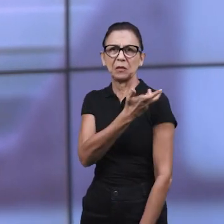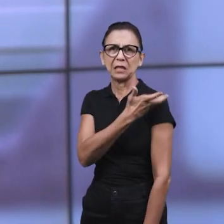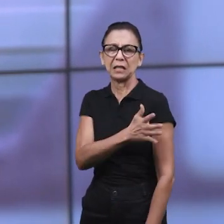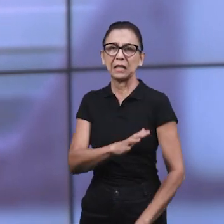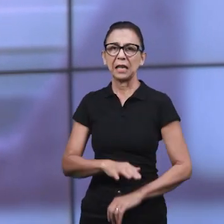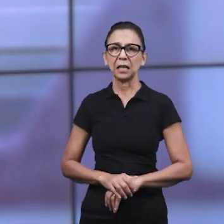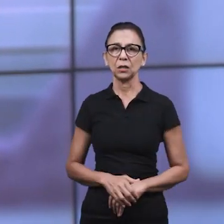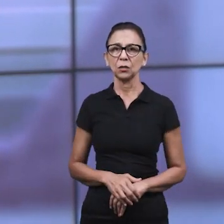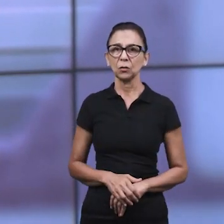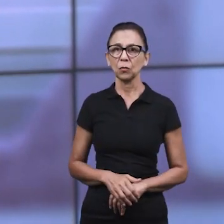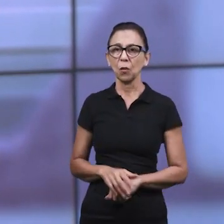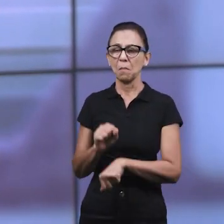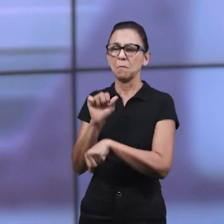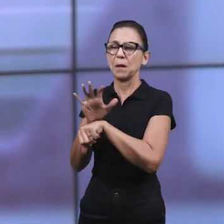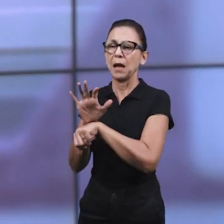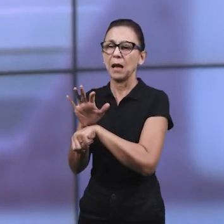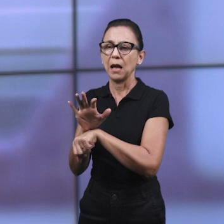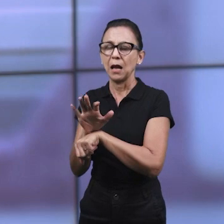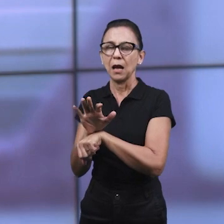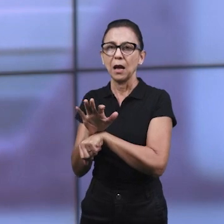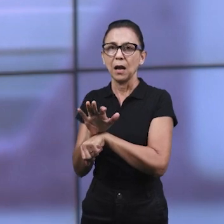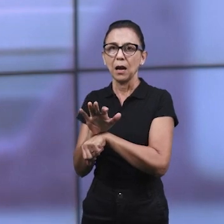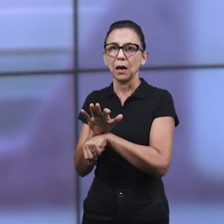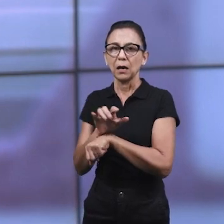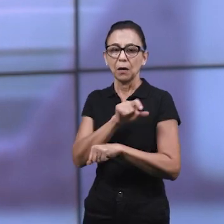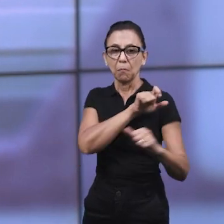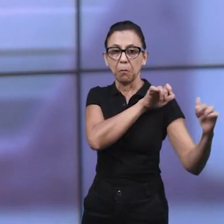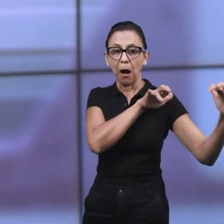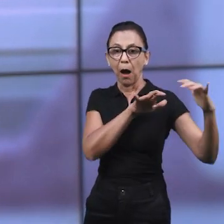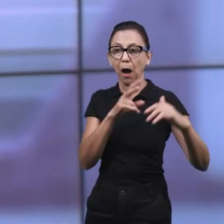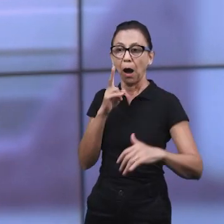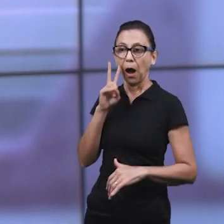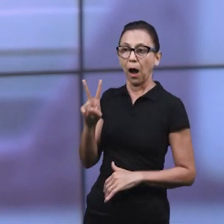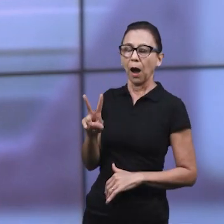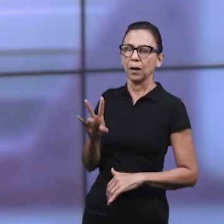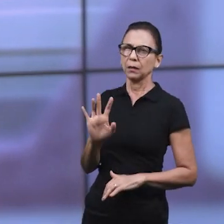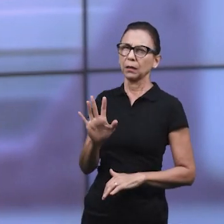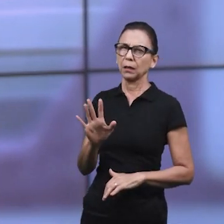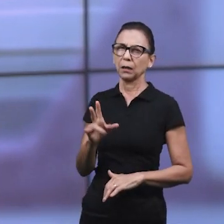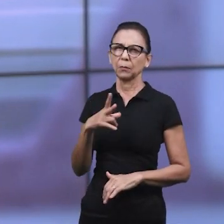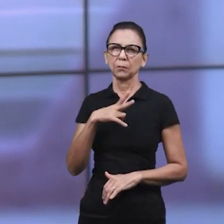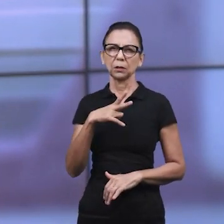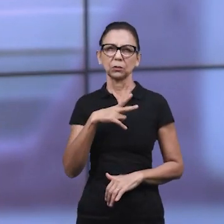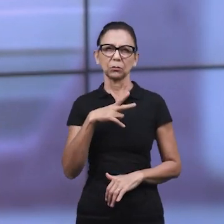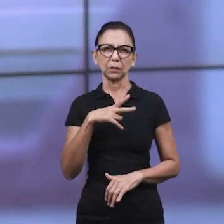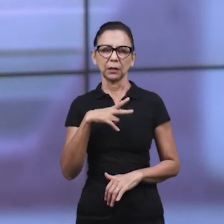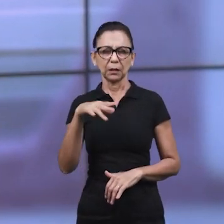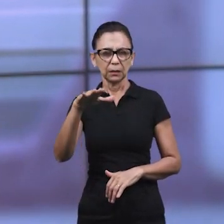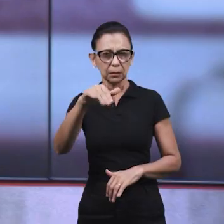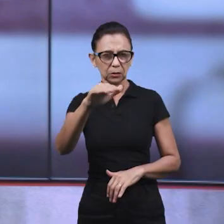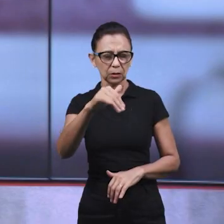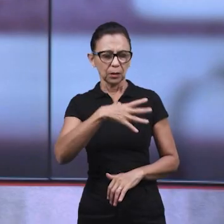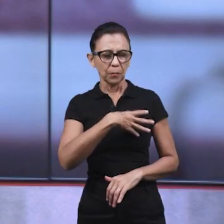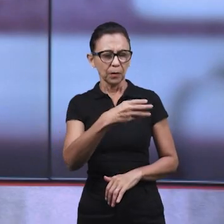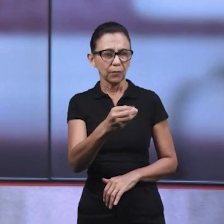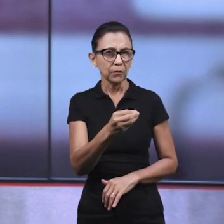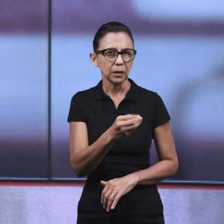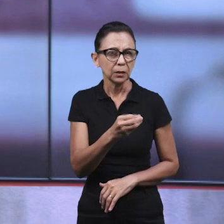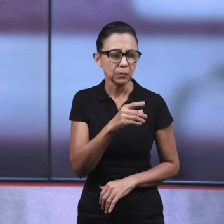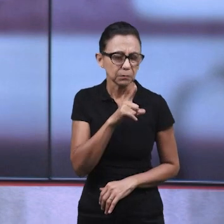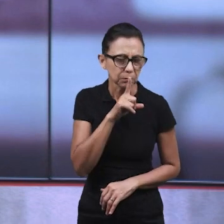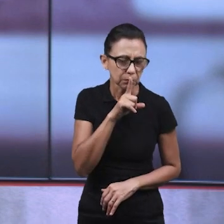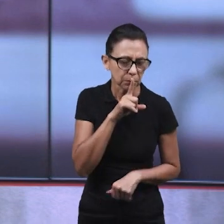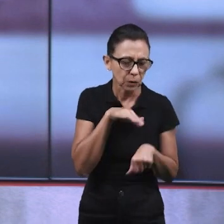na frente das outras. Elogie em público, mas corrija em particular. Conforme o Senhor